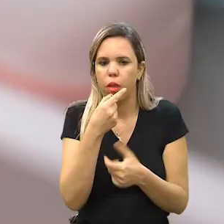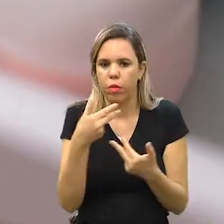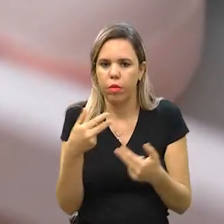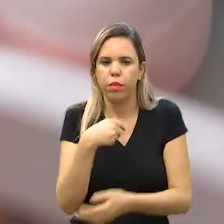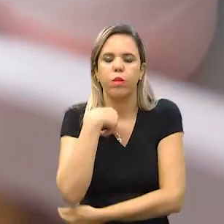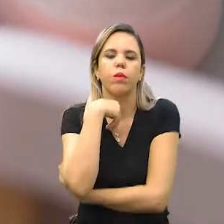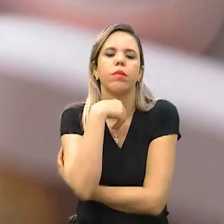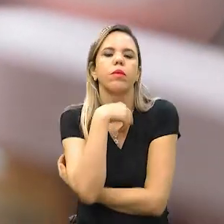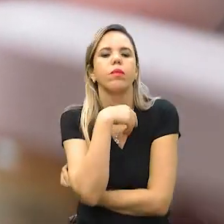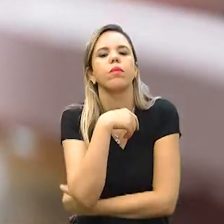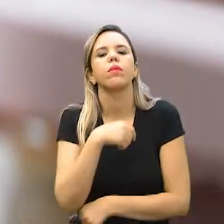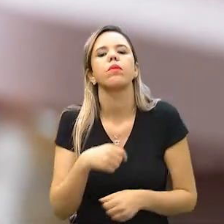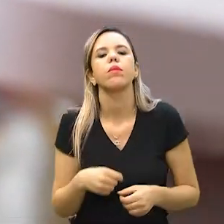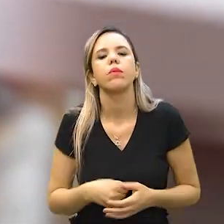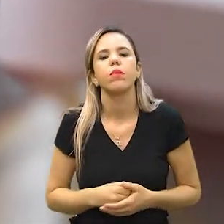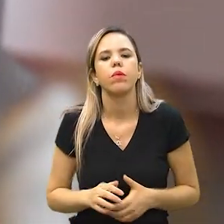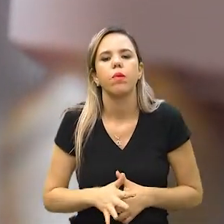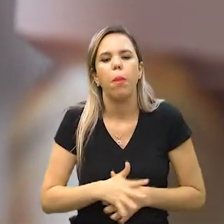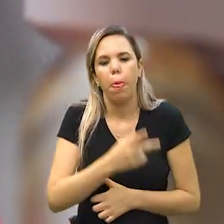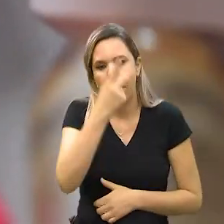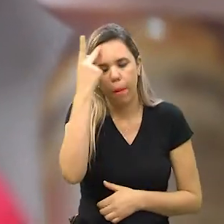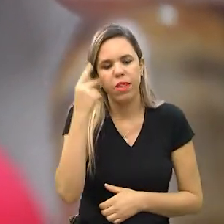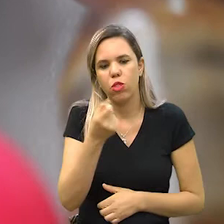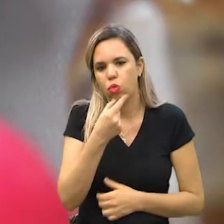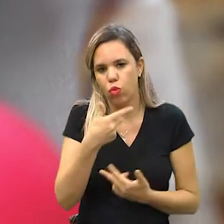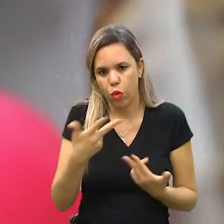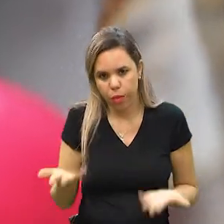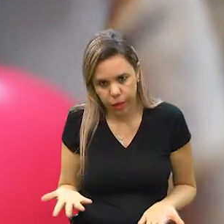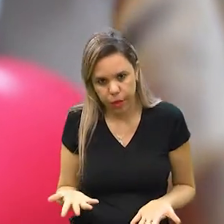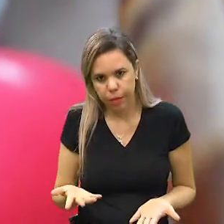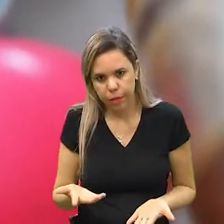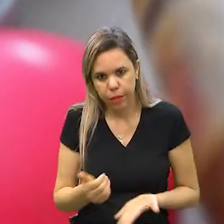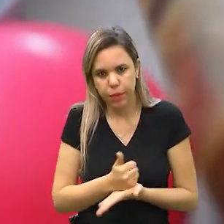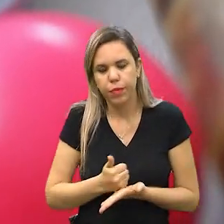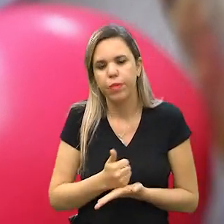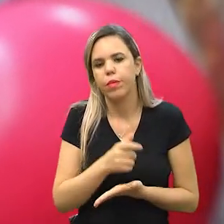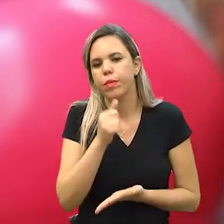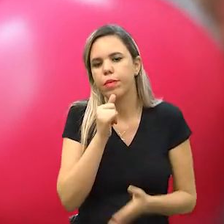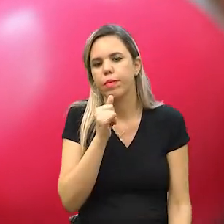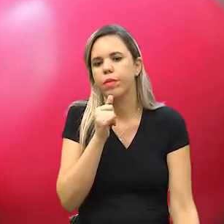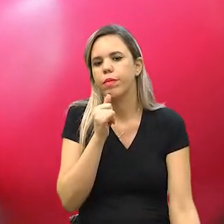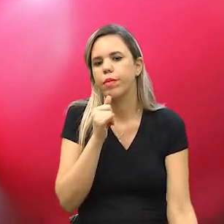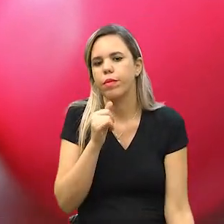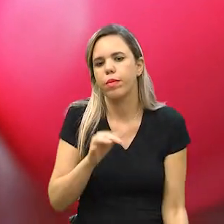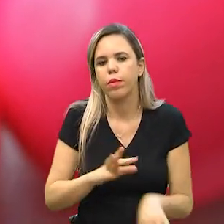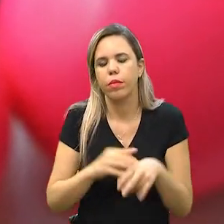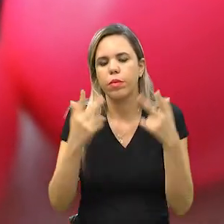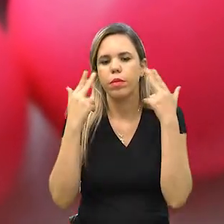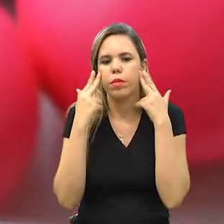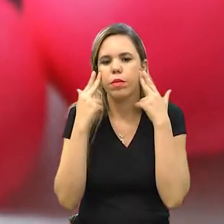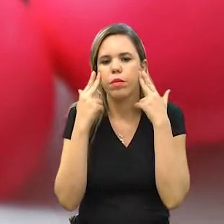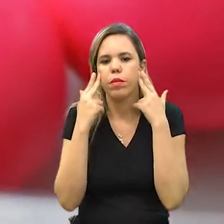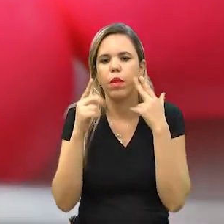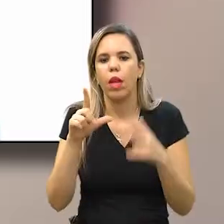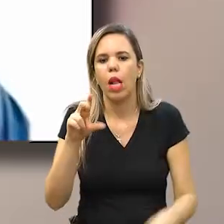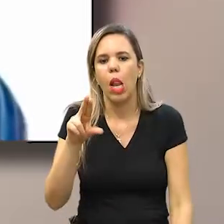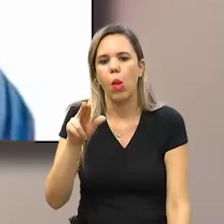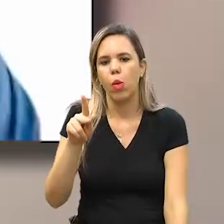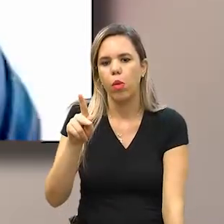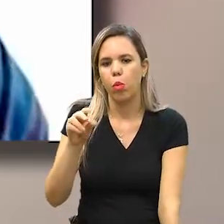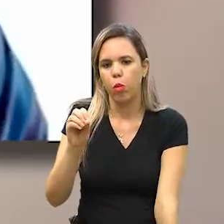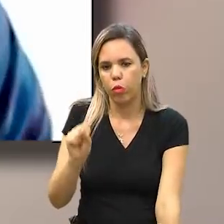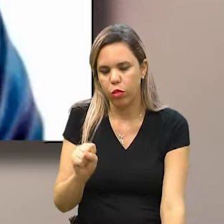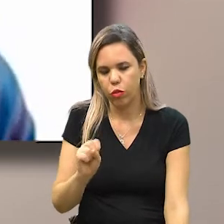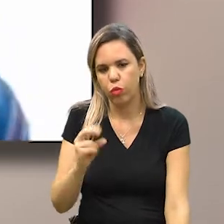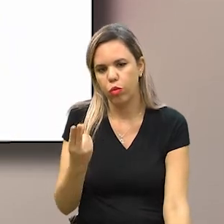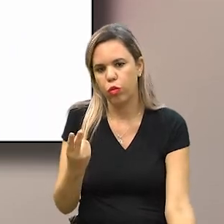os medicamentos, que são os imunossupressores. A pessoa toma um remédio, eu vou dar um exemplo, uma doença comum, o lúpus,